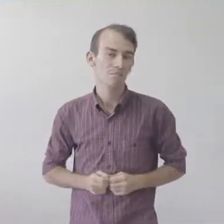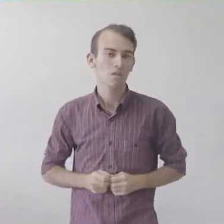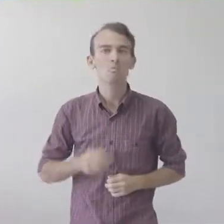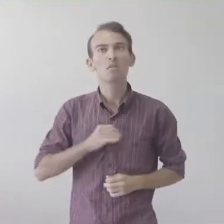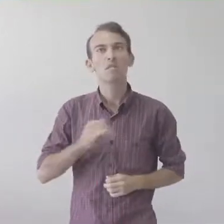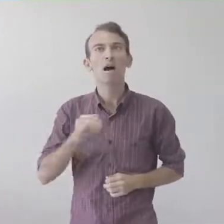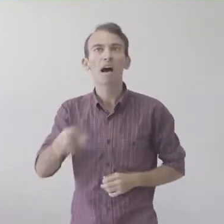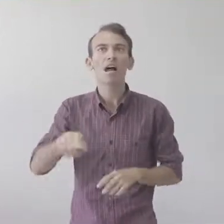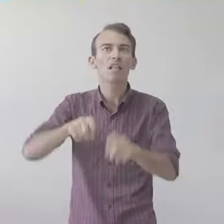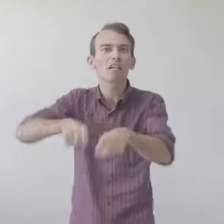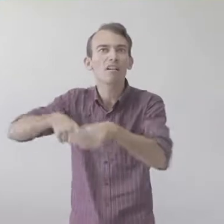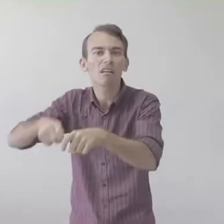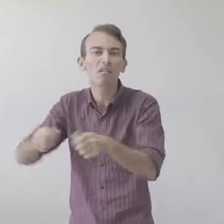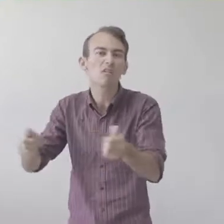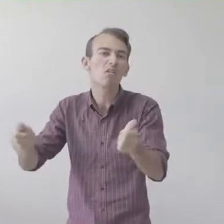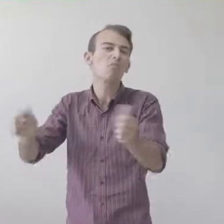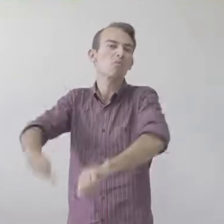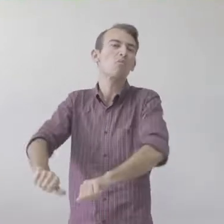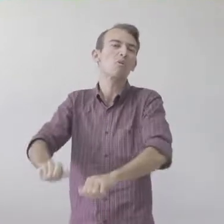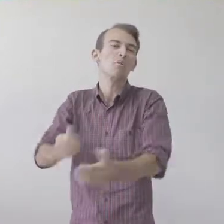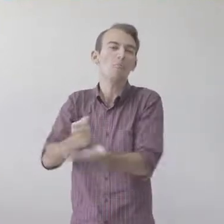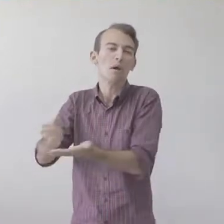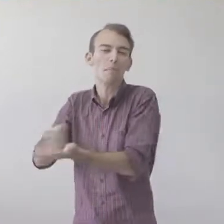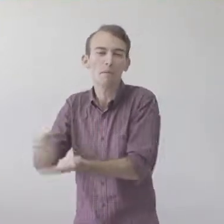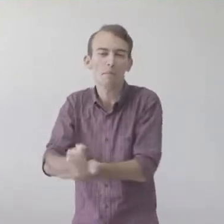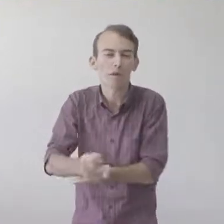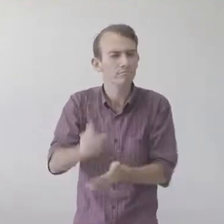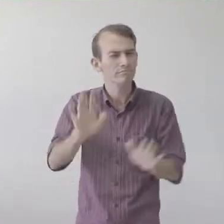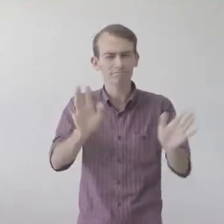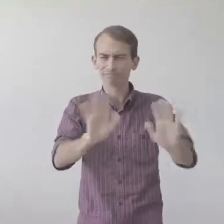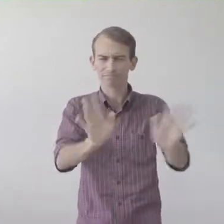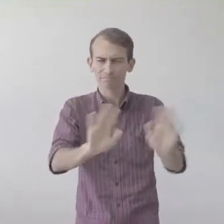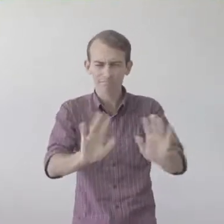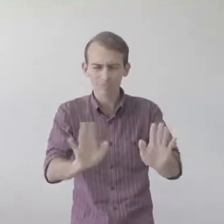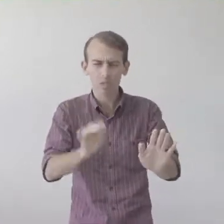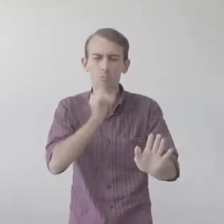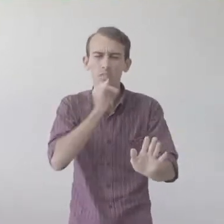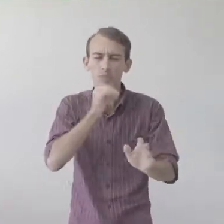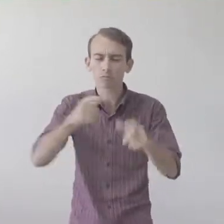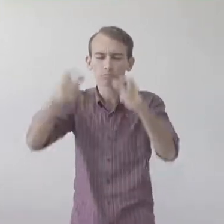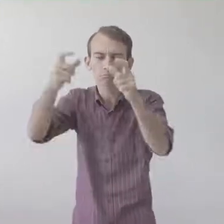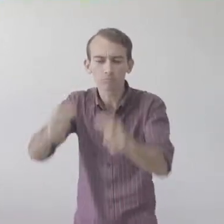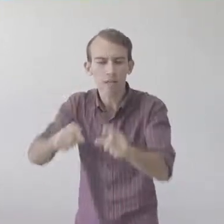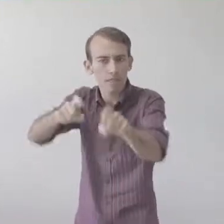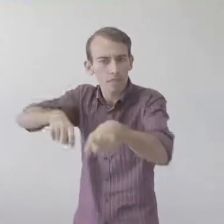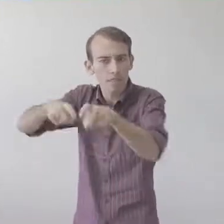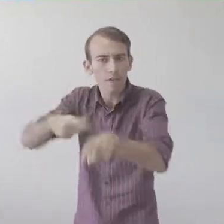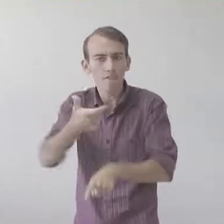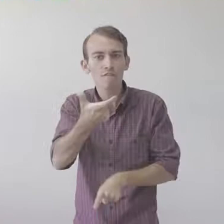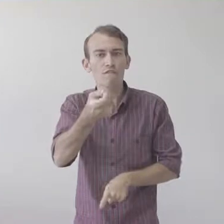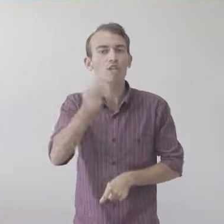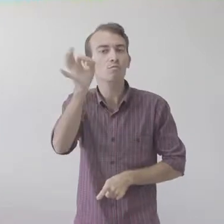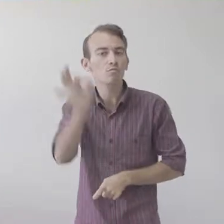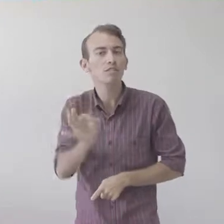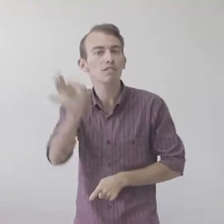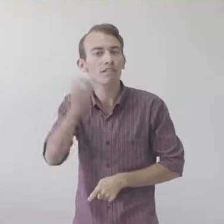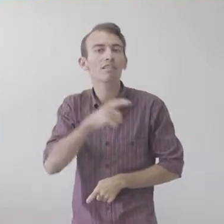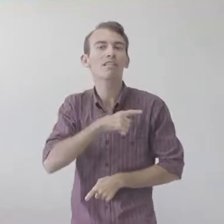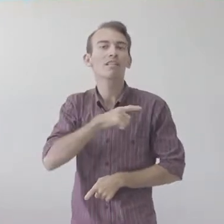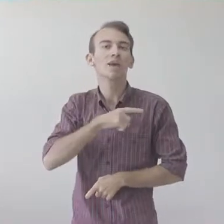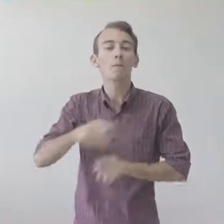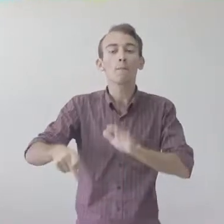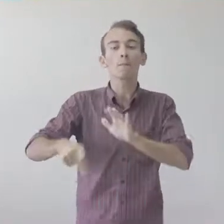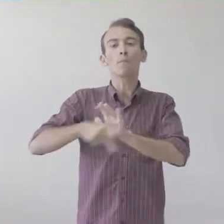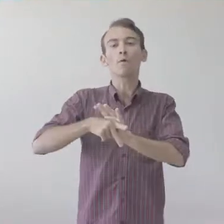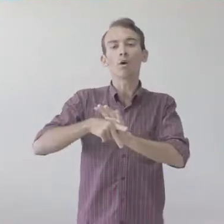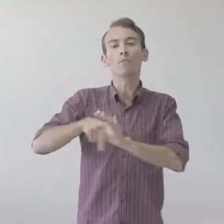prejuízos porque de qualquer forma eu tenho que ter 20% pelo menos na minha propriedade como reserva legal essa reserva